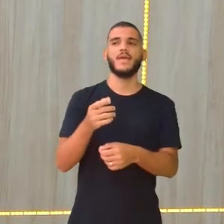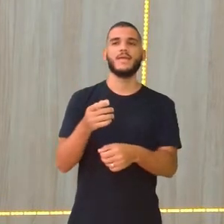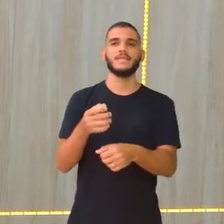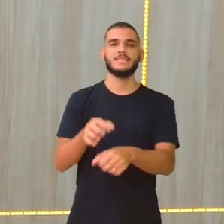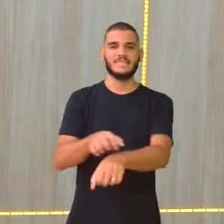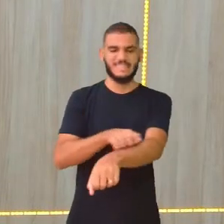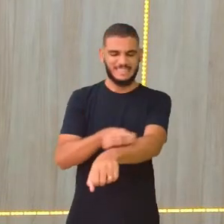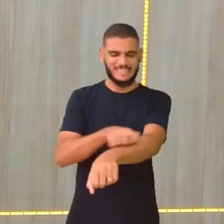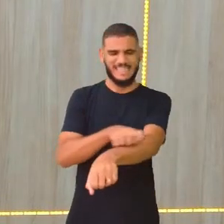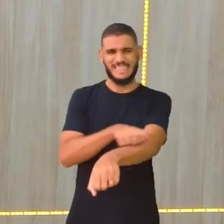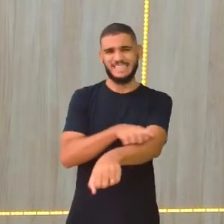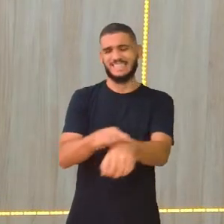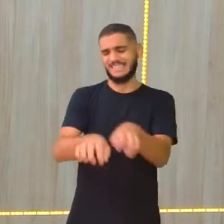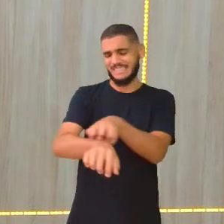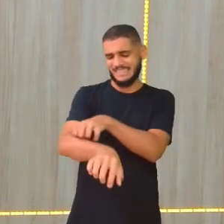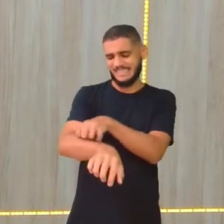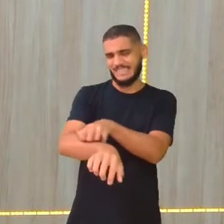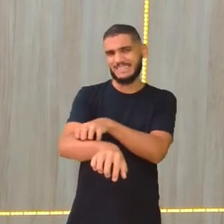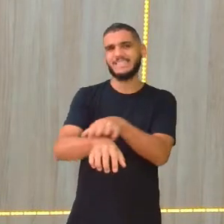a questão aí,